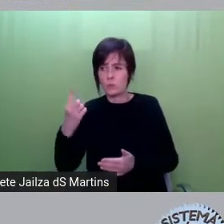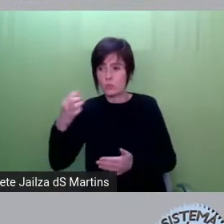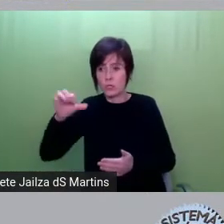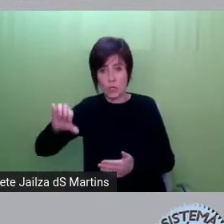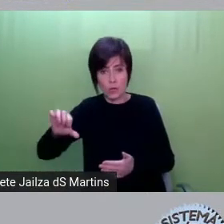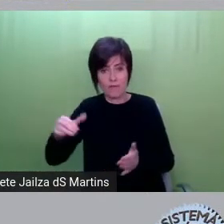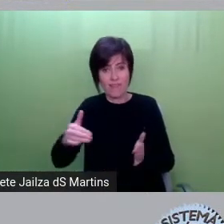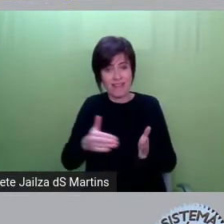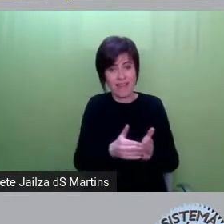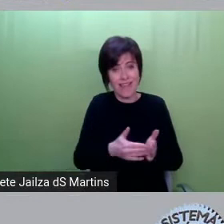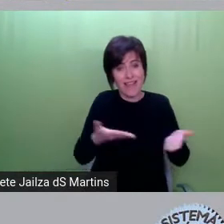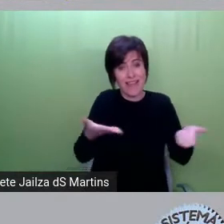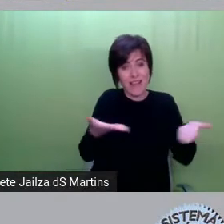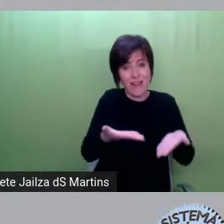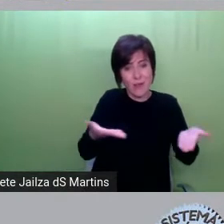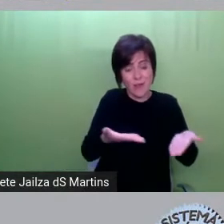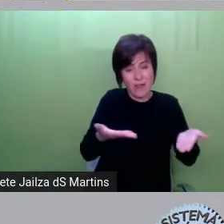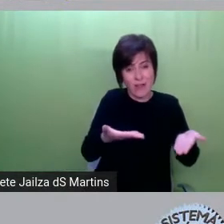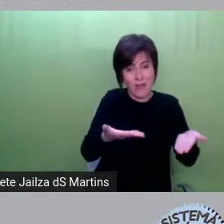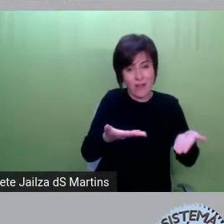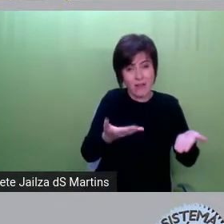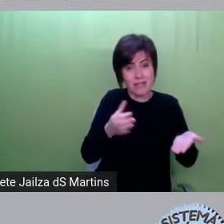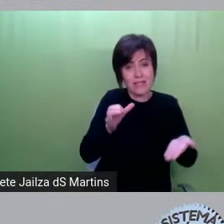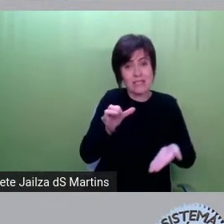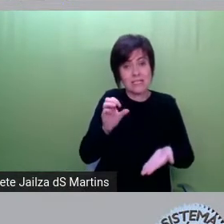né? Cresceram mais de 60%.